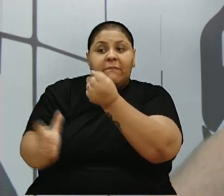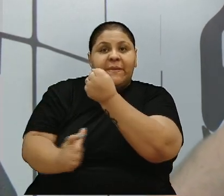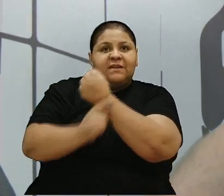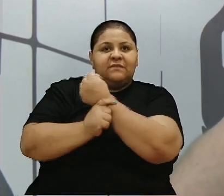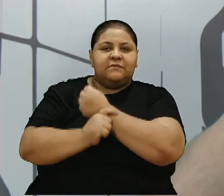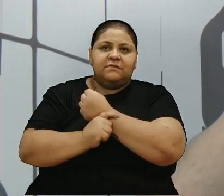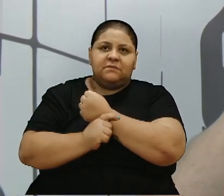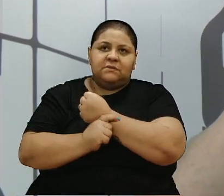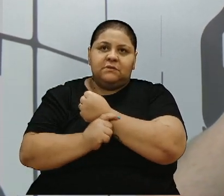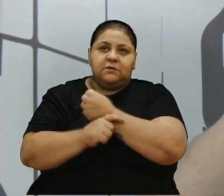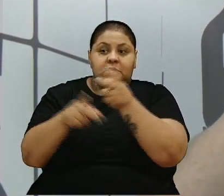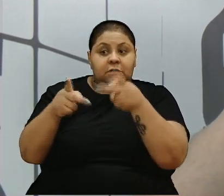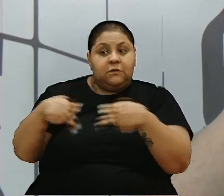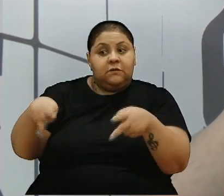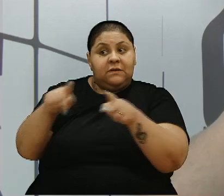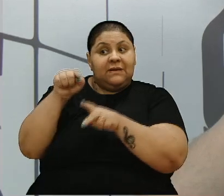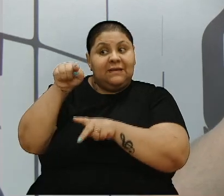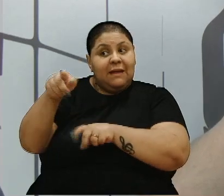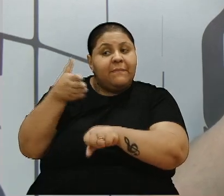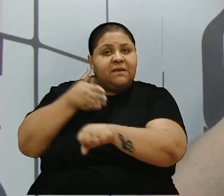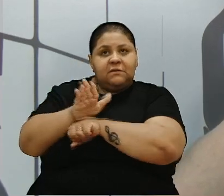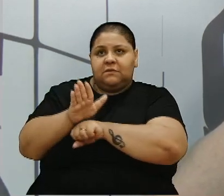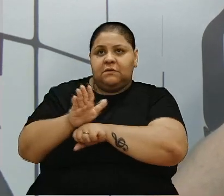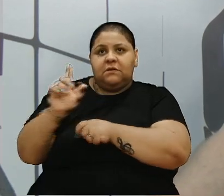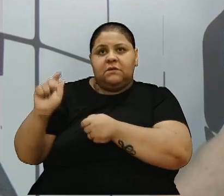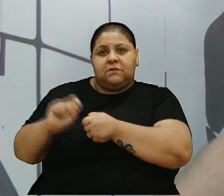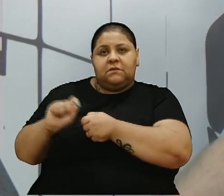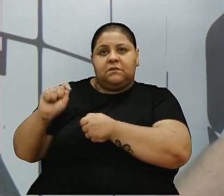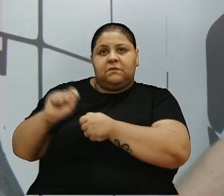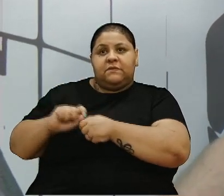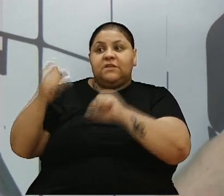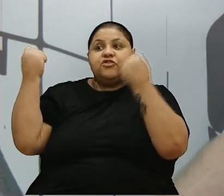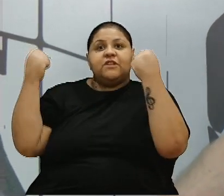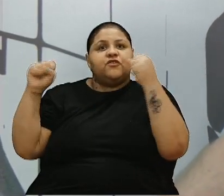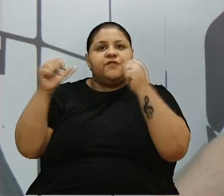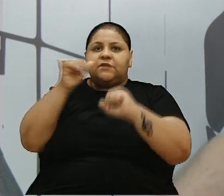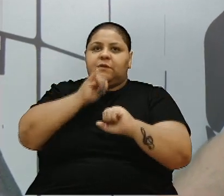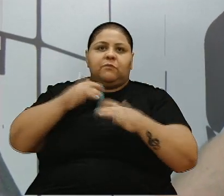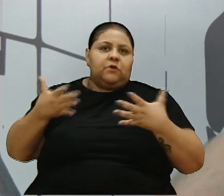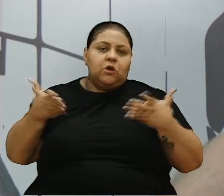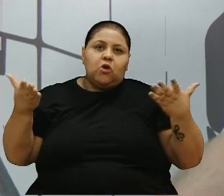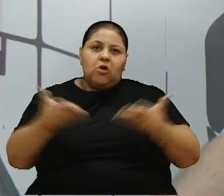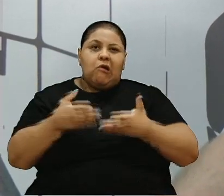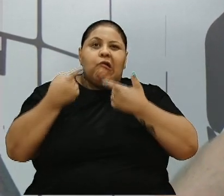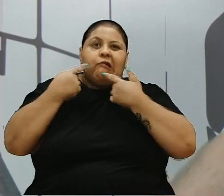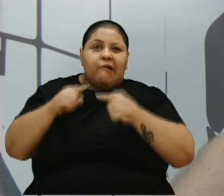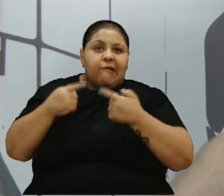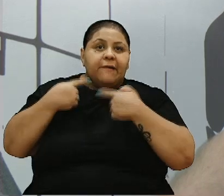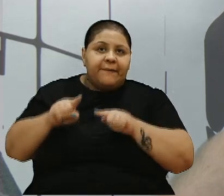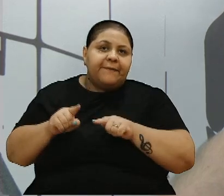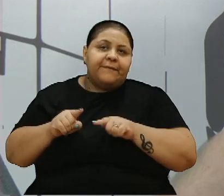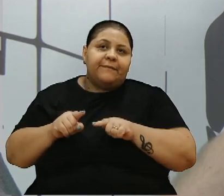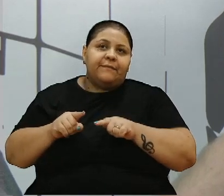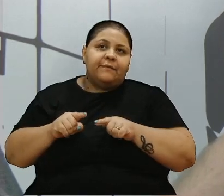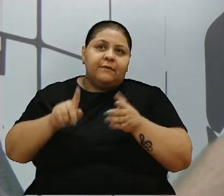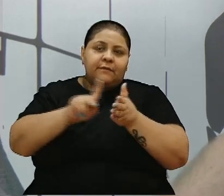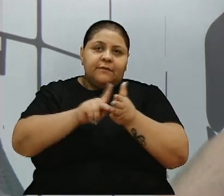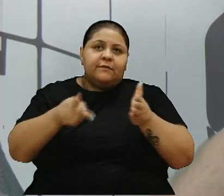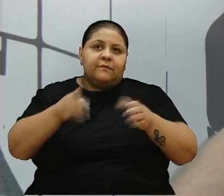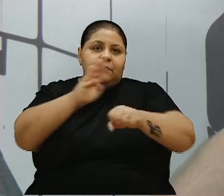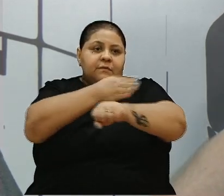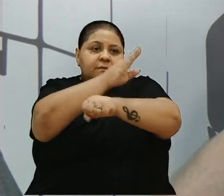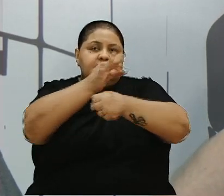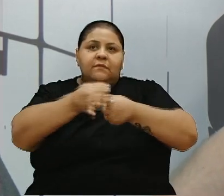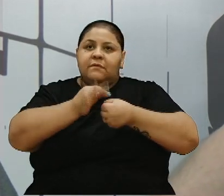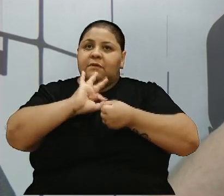segurança para a população que lá frequenta para fazer a sua atividade física. Hoje, uma reclamação da população também é que os próprios pavilhões